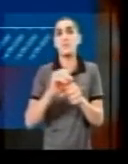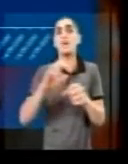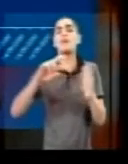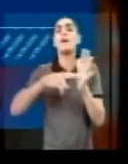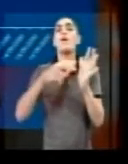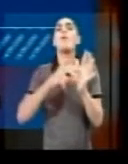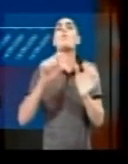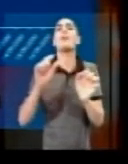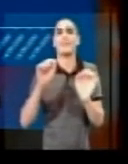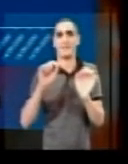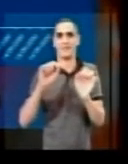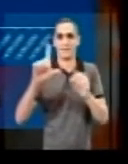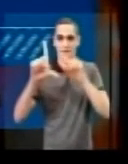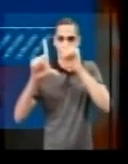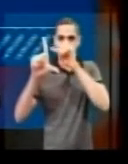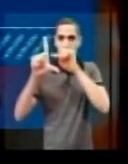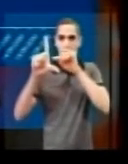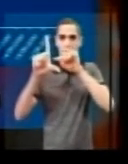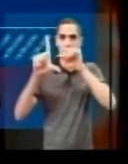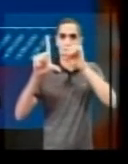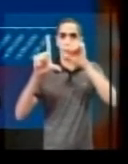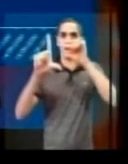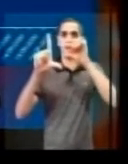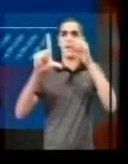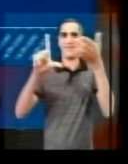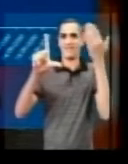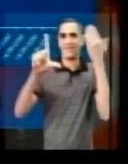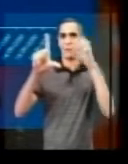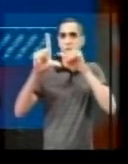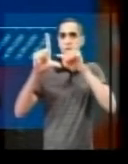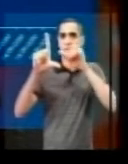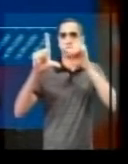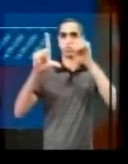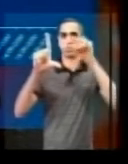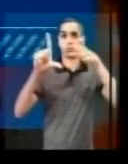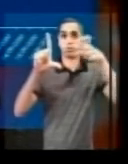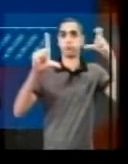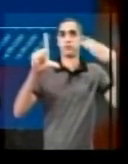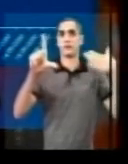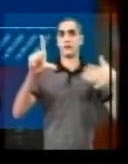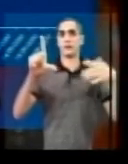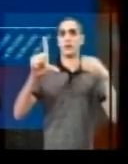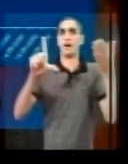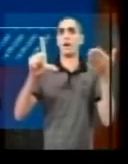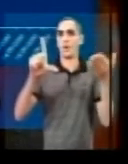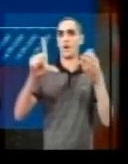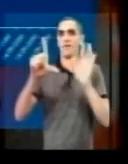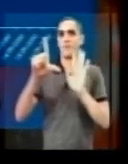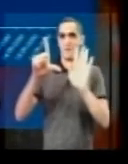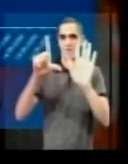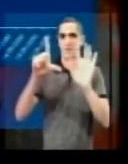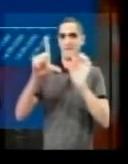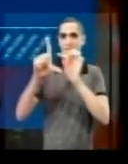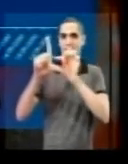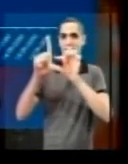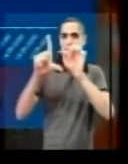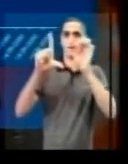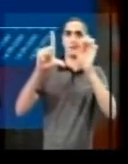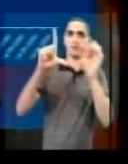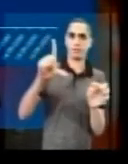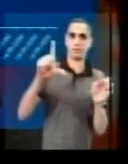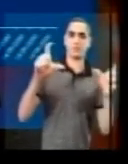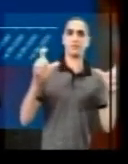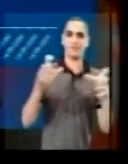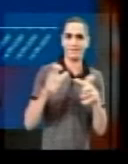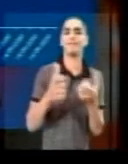curva em si mostra uma tendência clara de diminuição do número de casos. Tá certo?